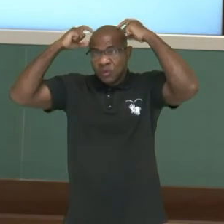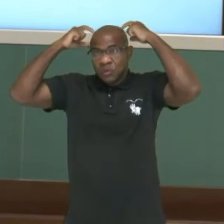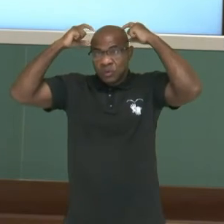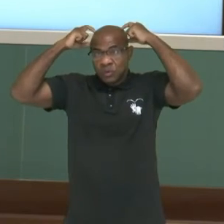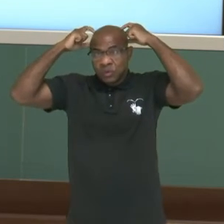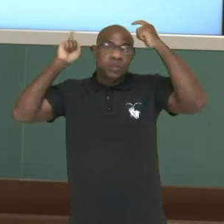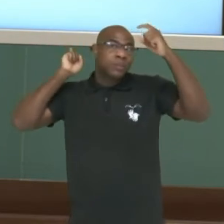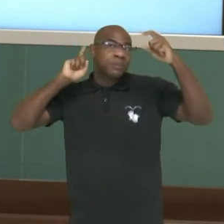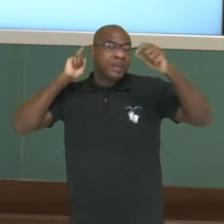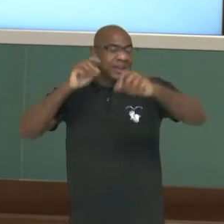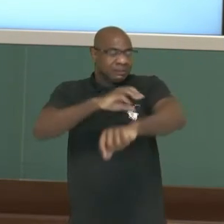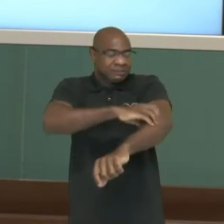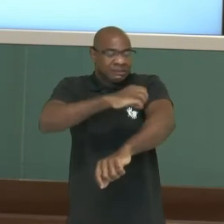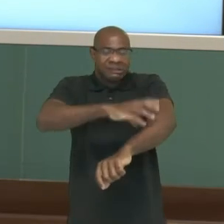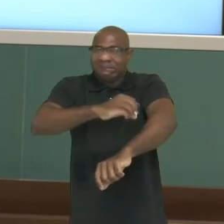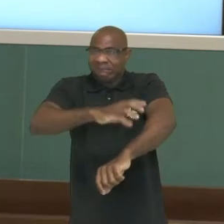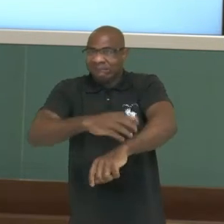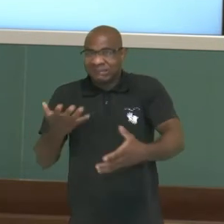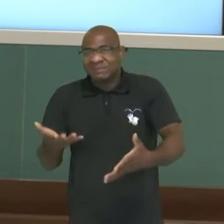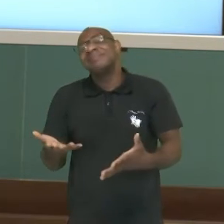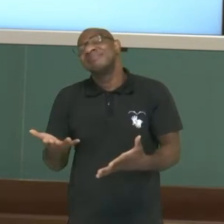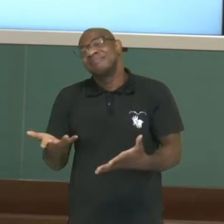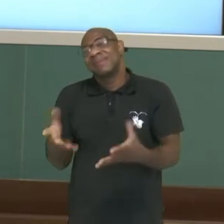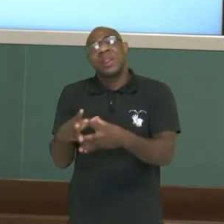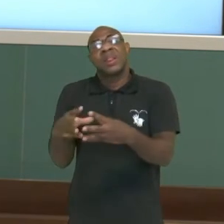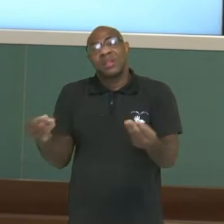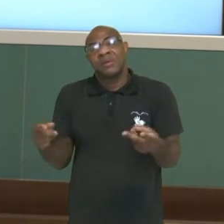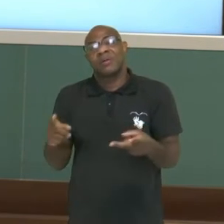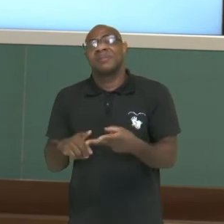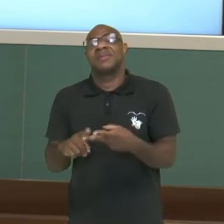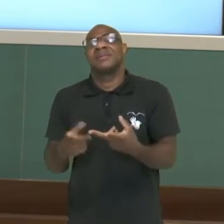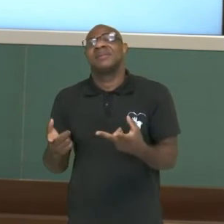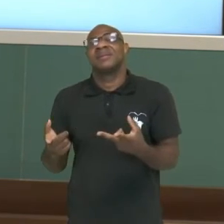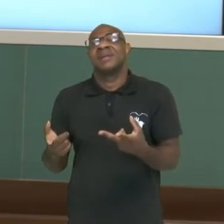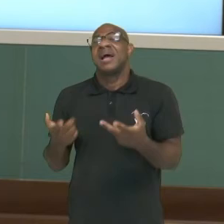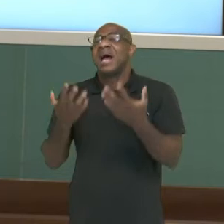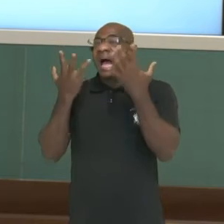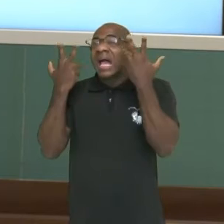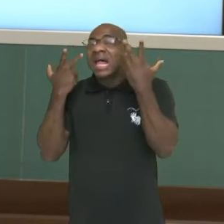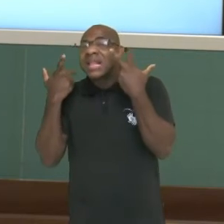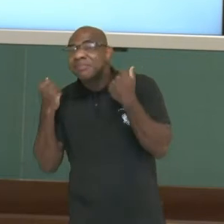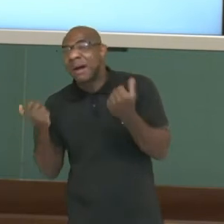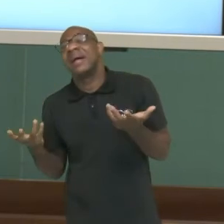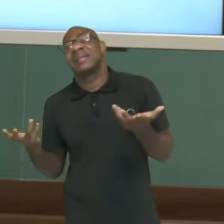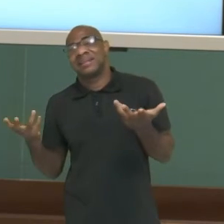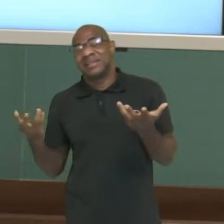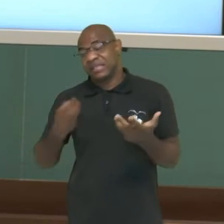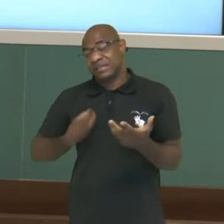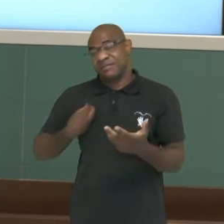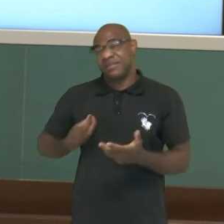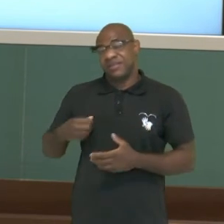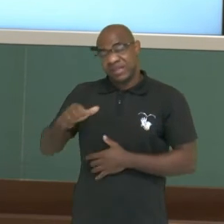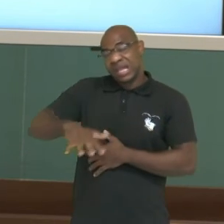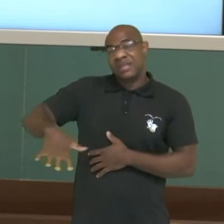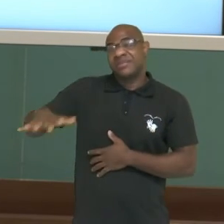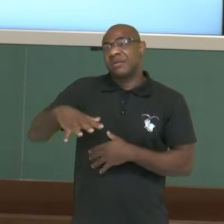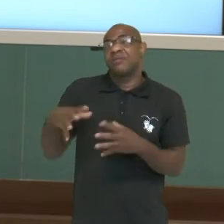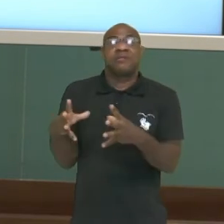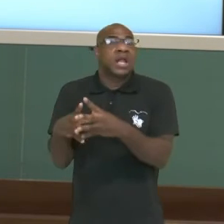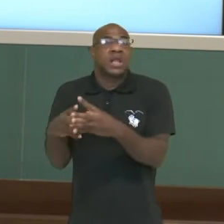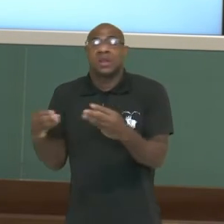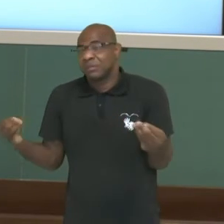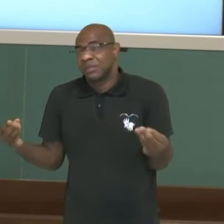a abrangência e a quantidade de presas para esses animais predadores, e consequentemente vai ter